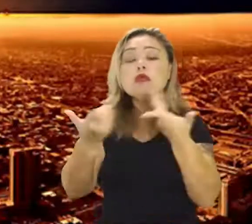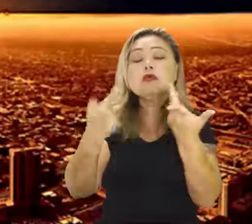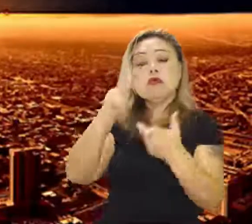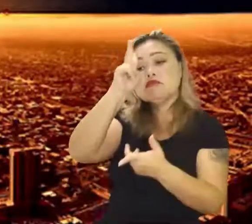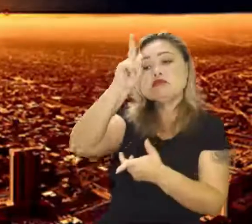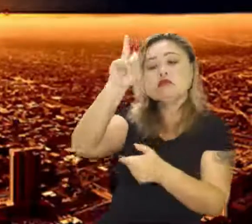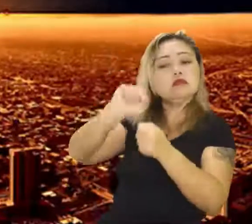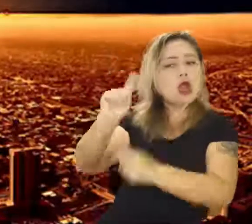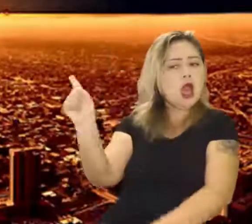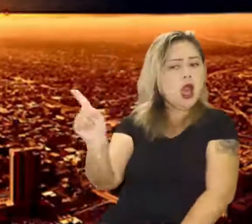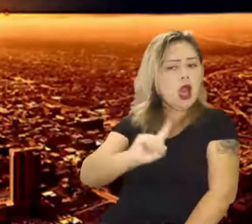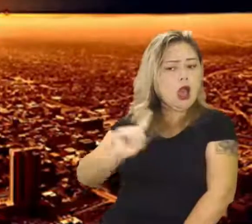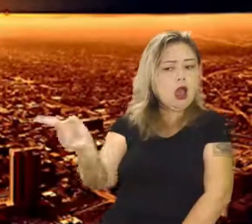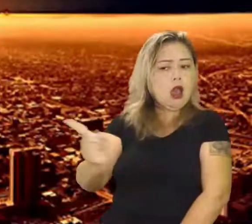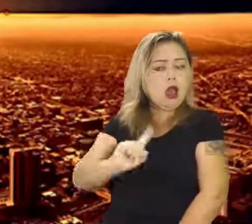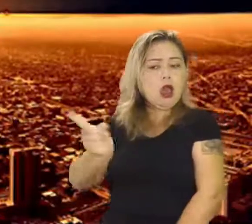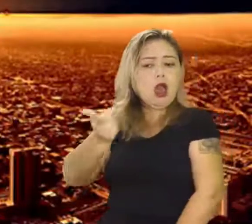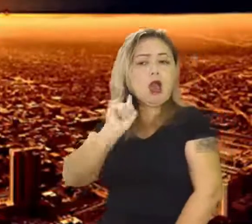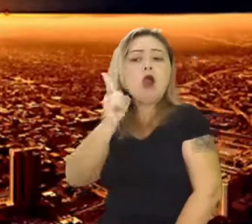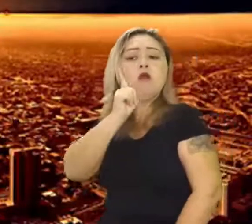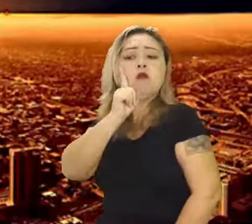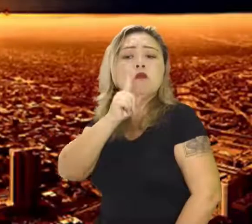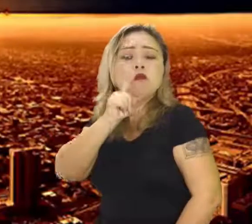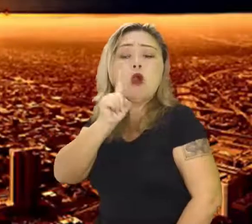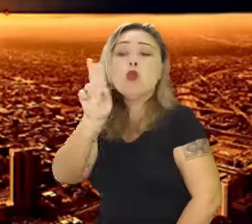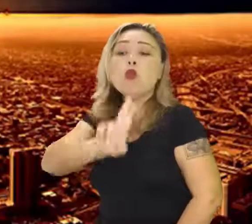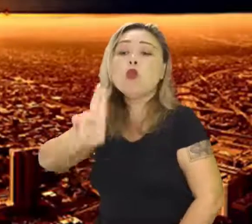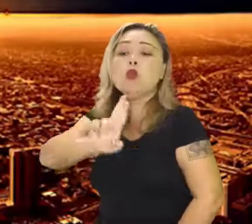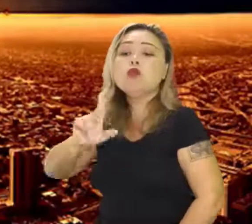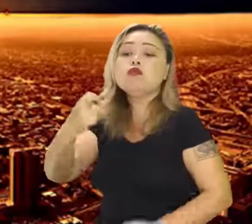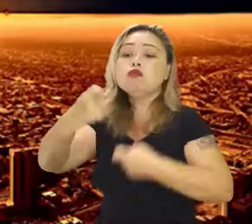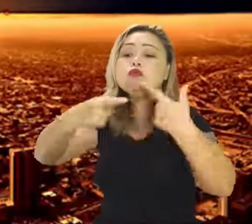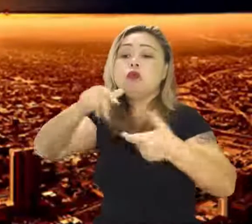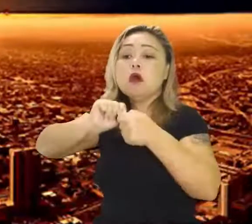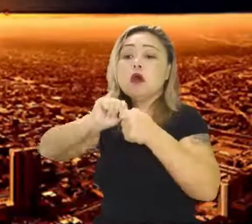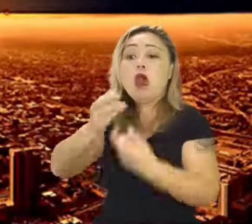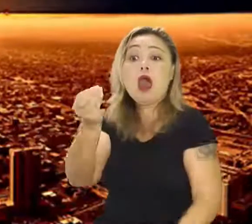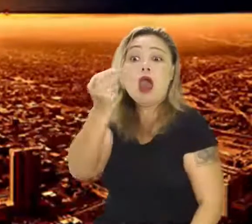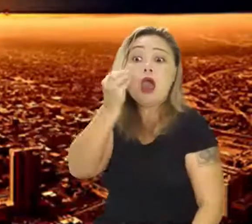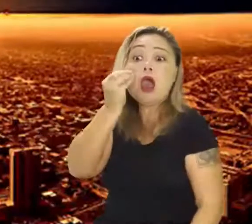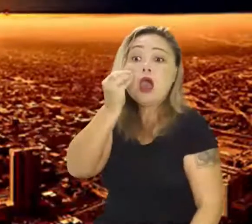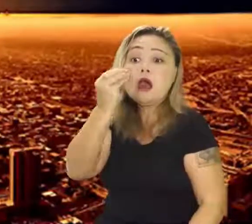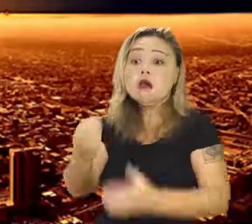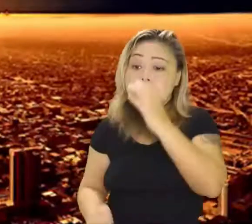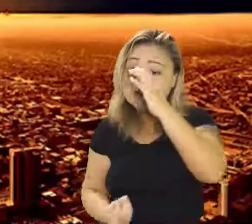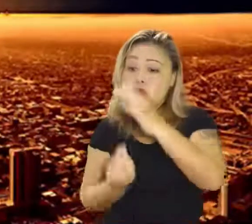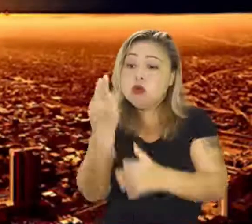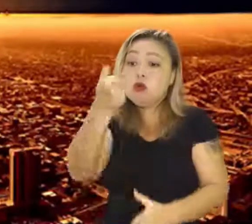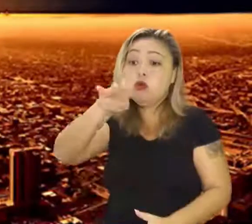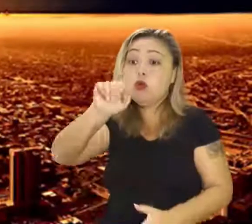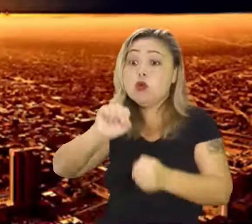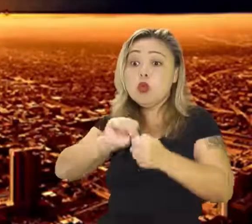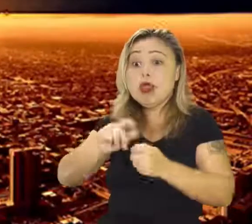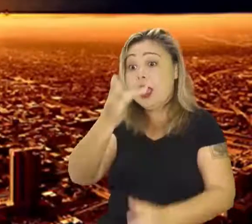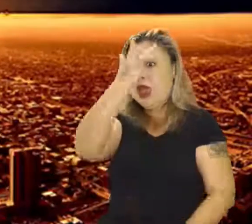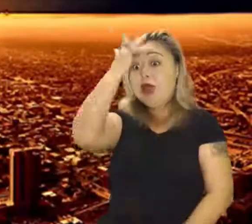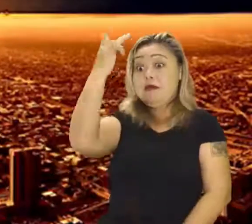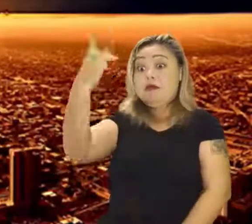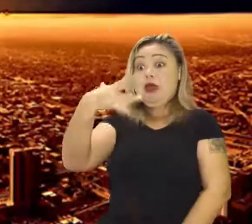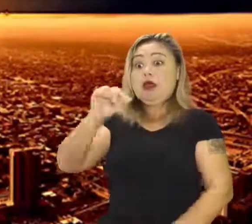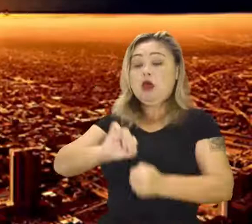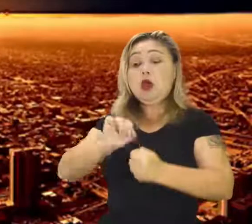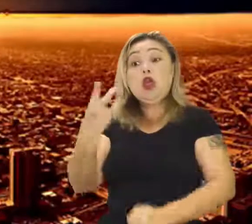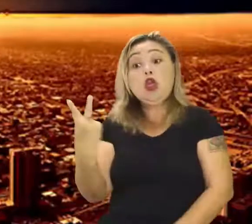dizer não. Os Estados Unidos, ele utilizou a bomba para fazer o teste nuclear em pessoas, em